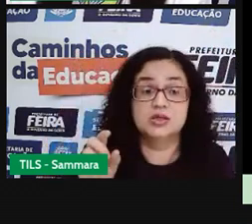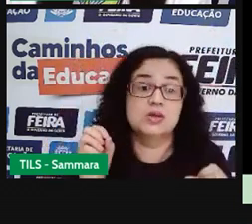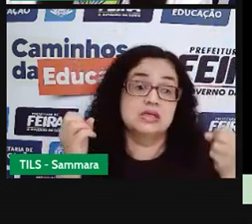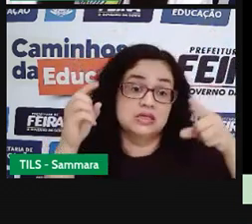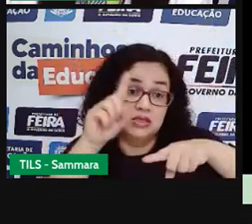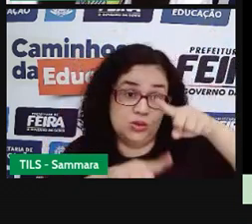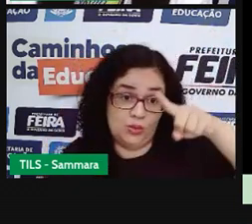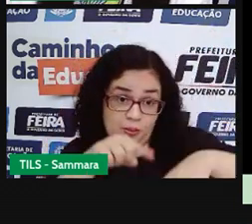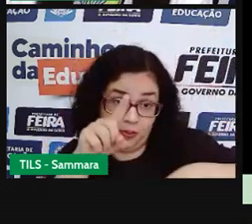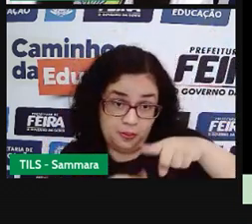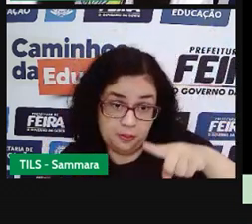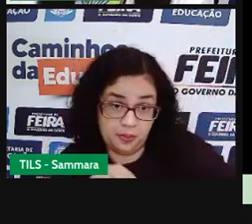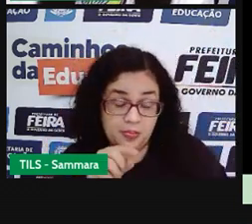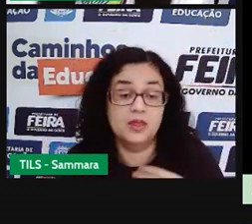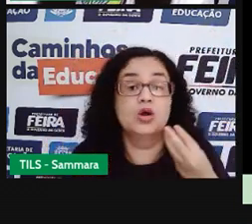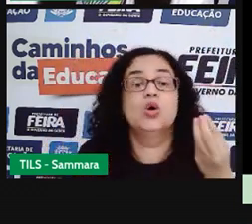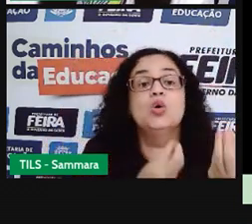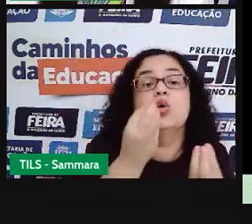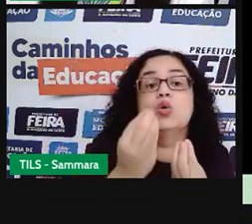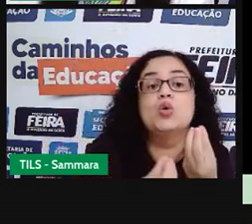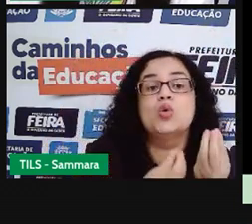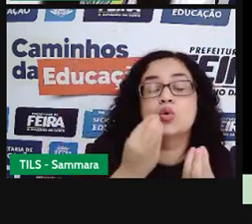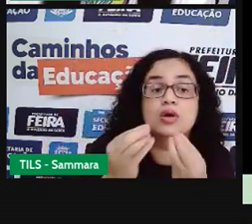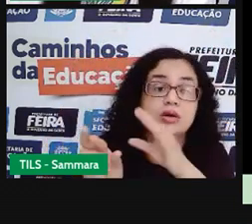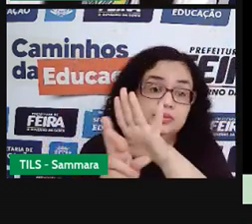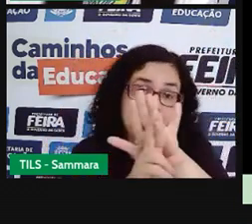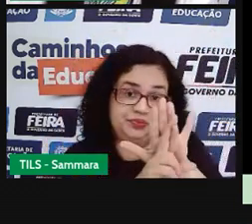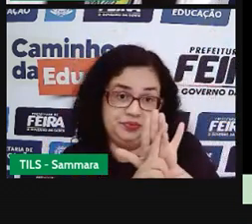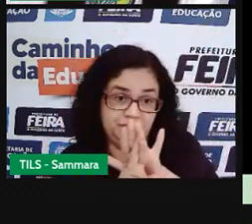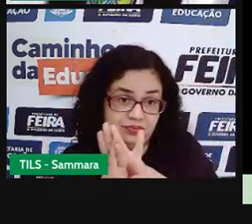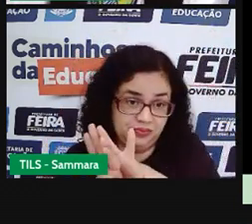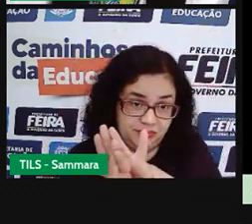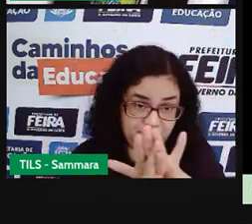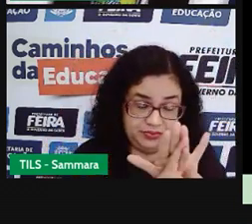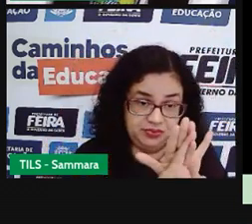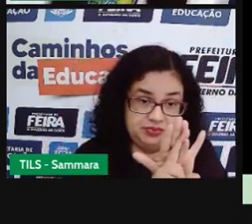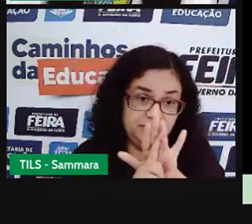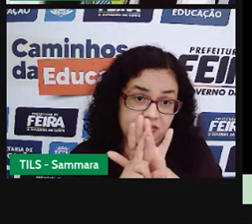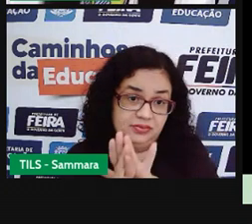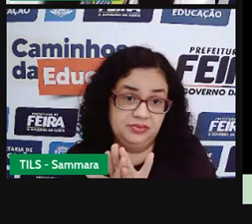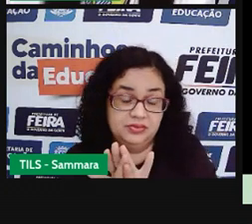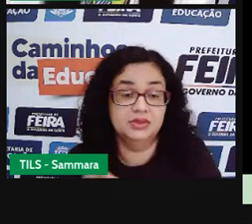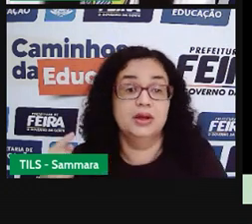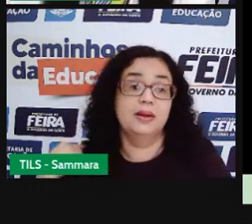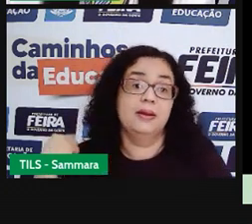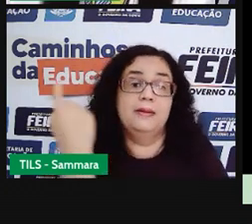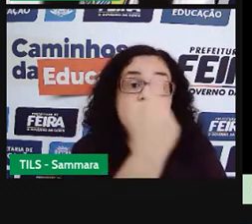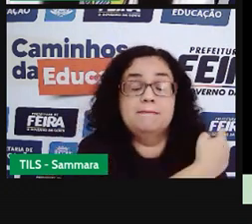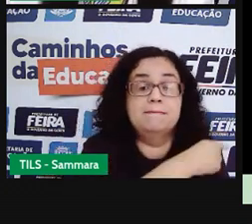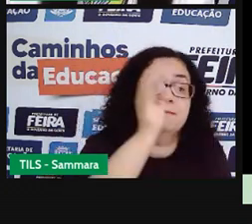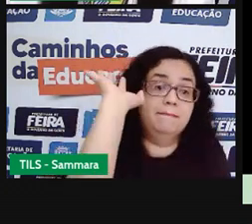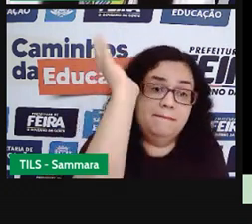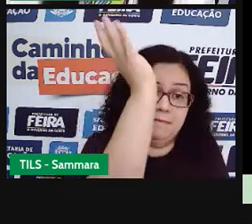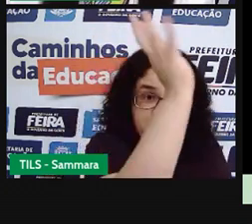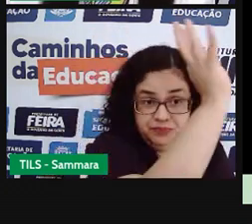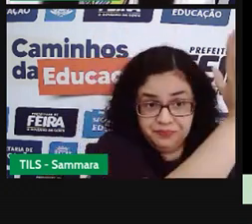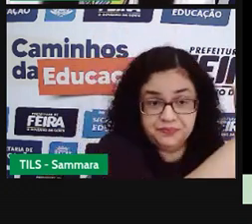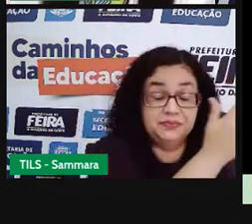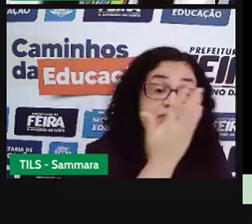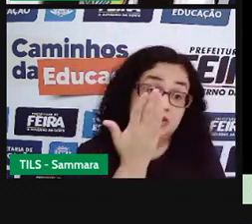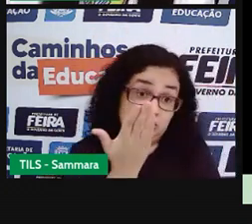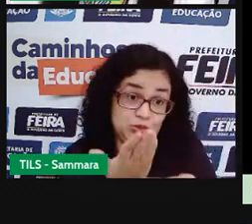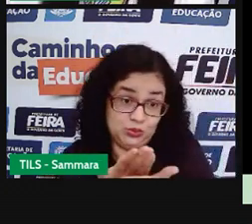das sobre os materiais sobre como eles são apresentadas e oferecido sair pela natureza